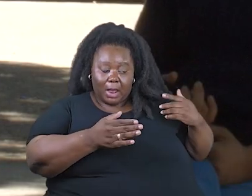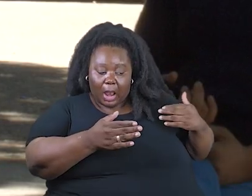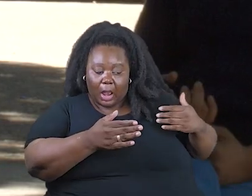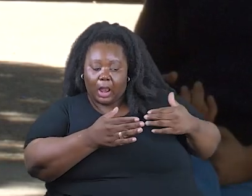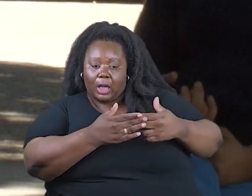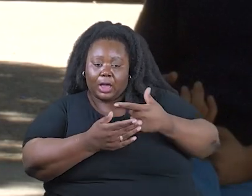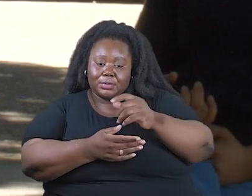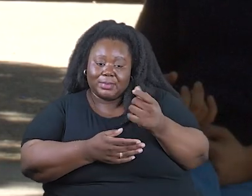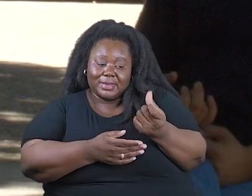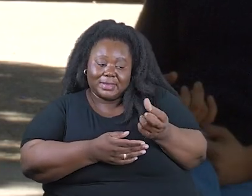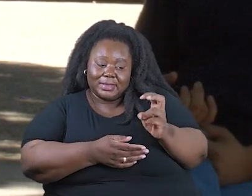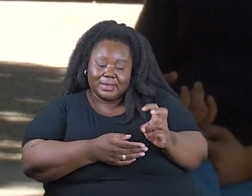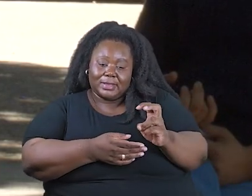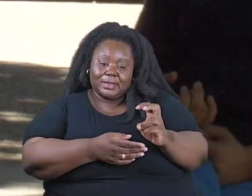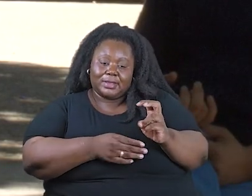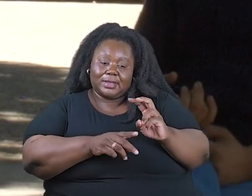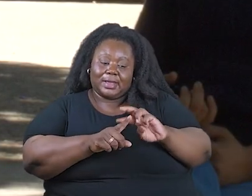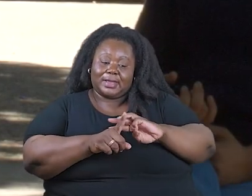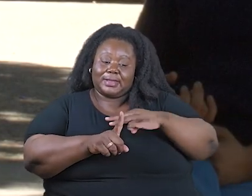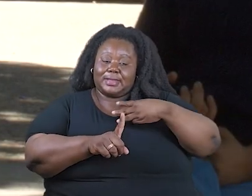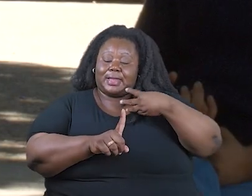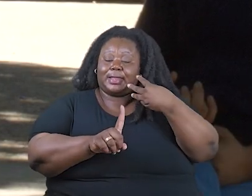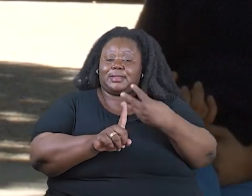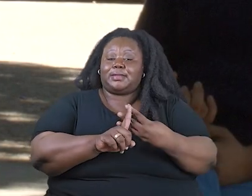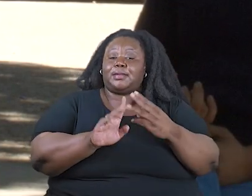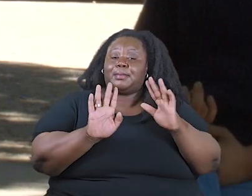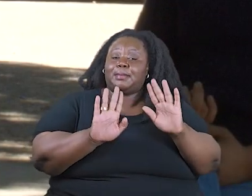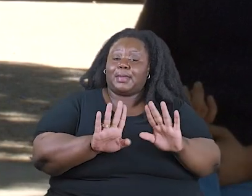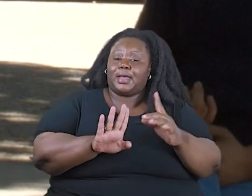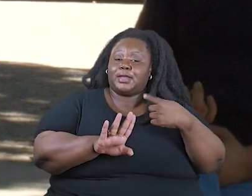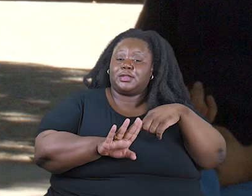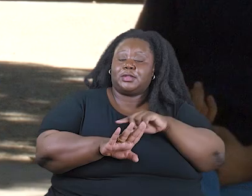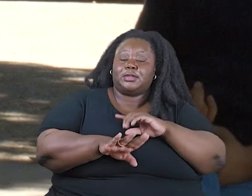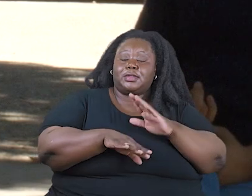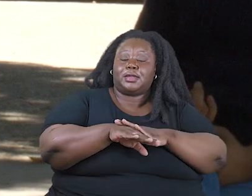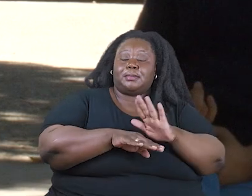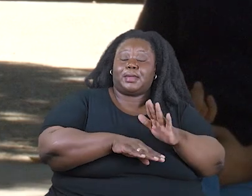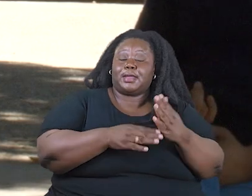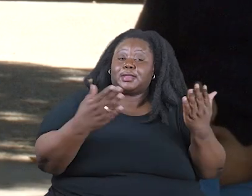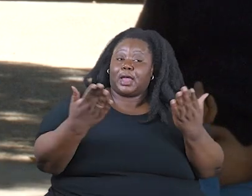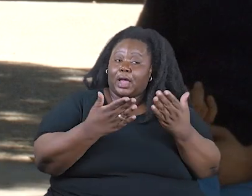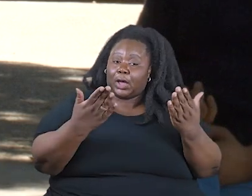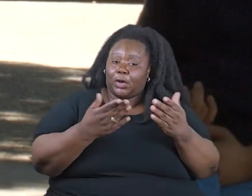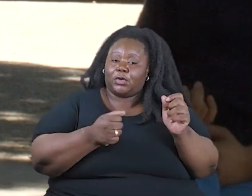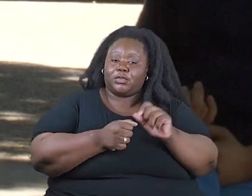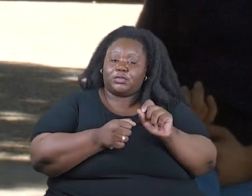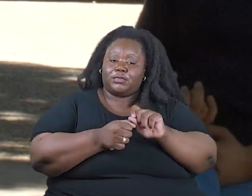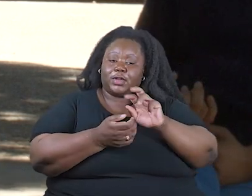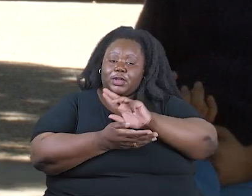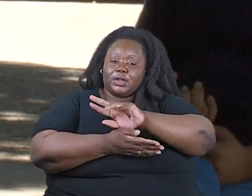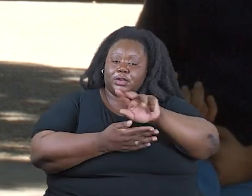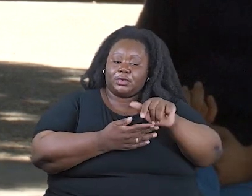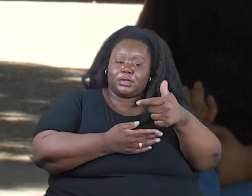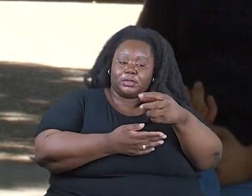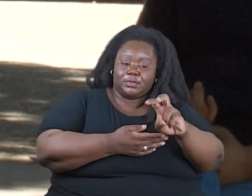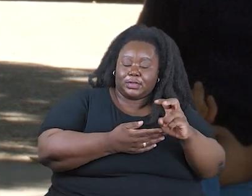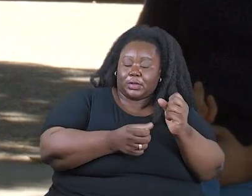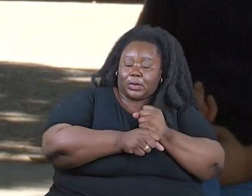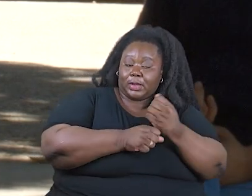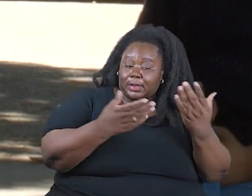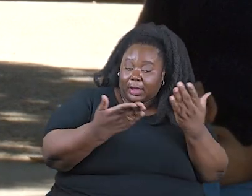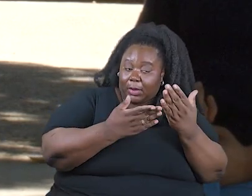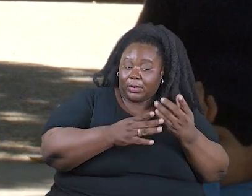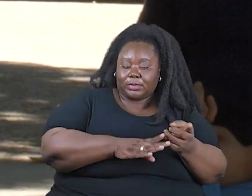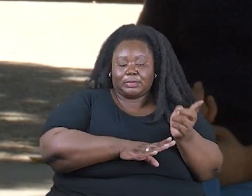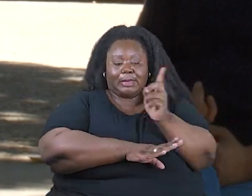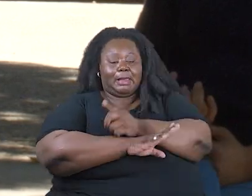são 65 anos, é 3 vezes mais. Só que a gente tem muito mais obras feitas nesses últimos 25 anos do